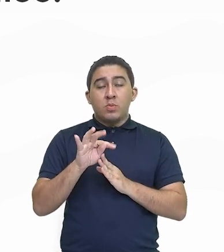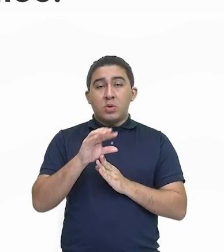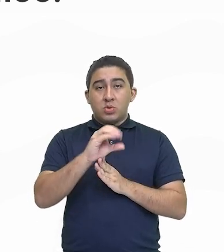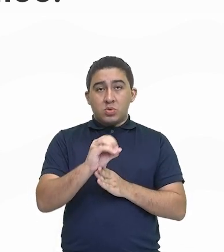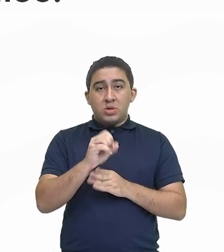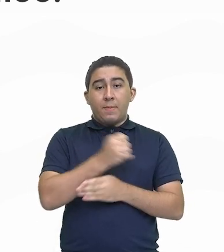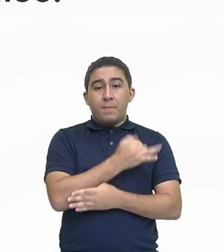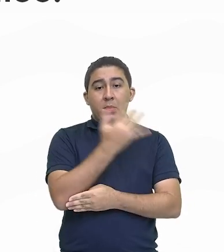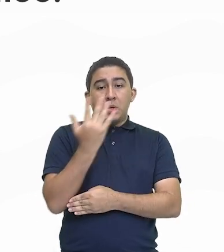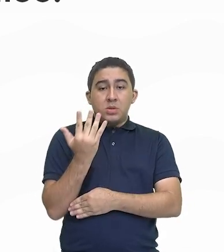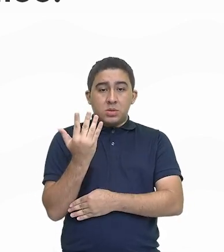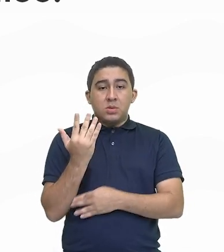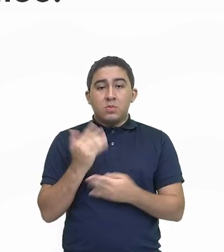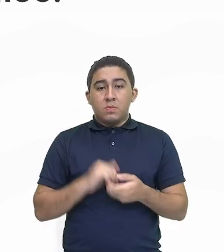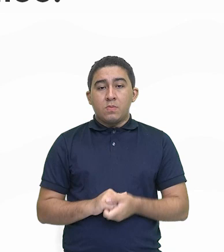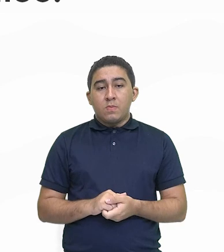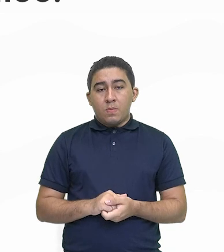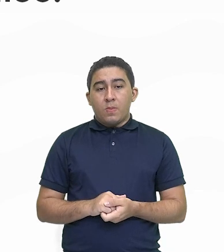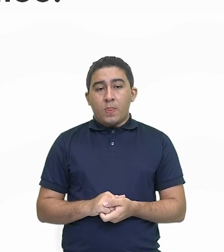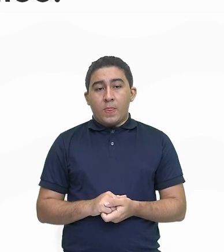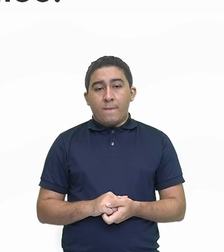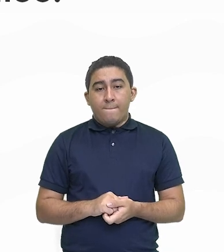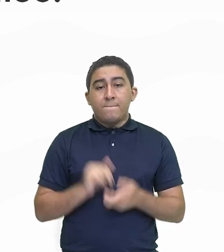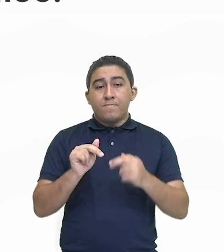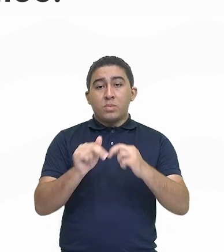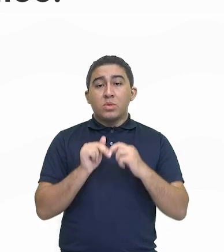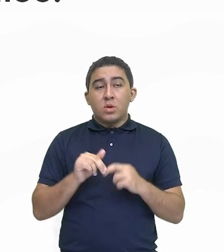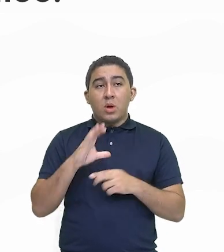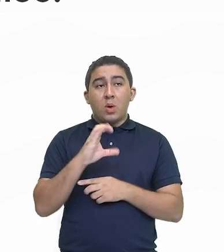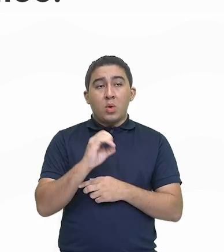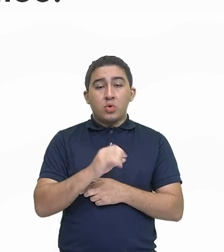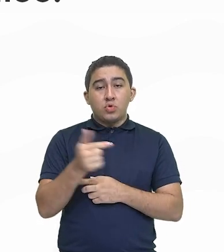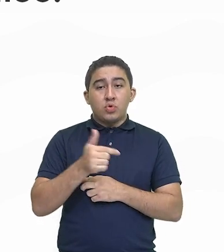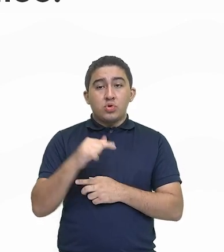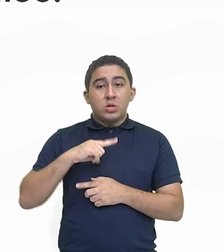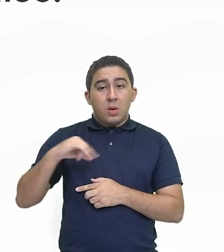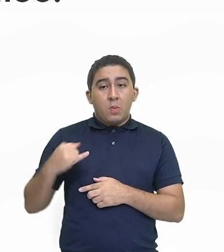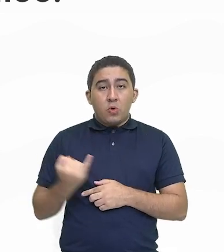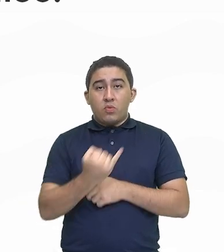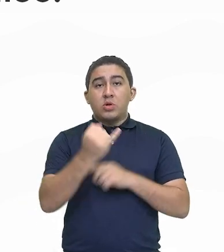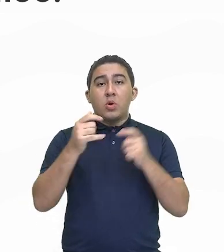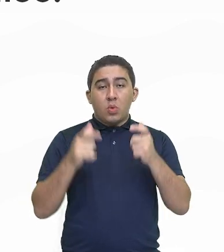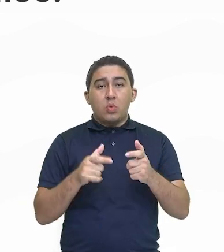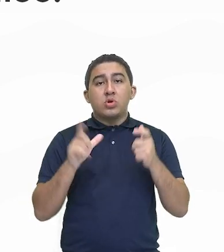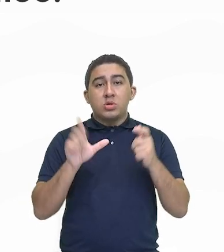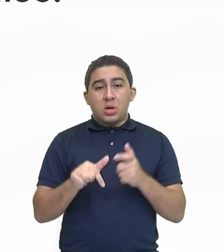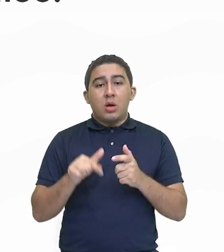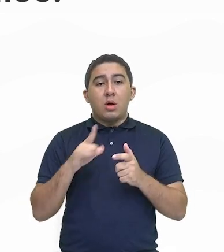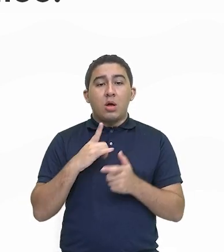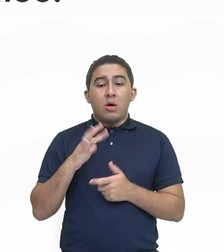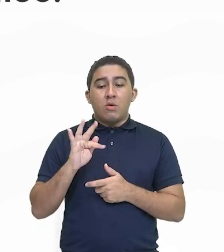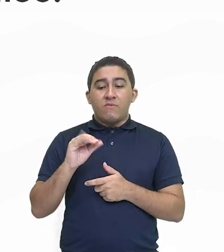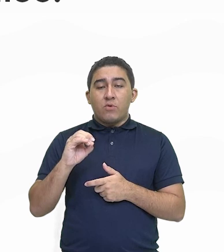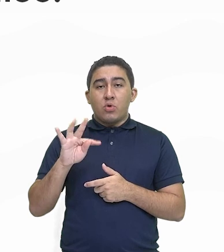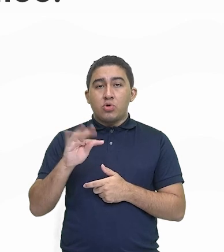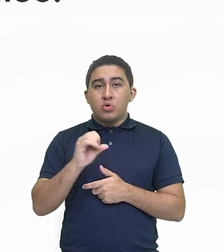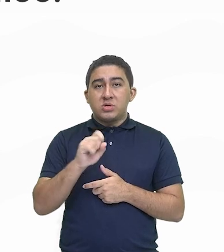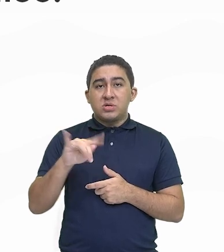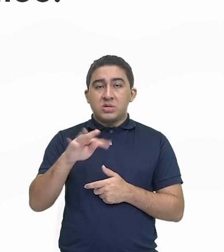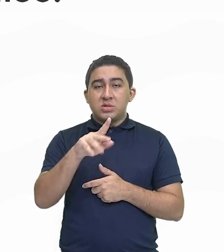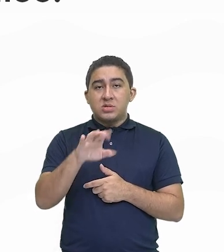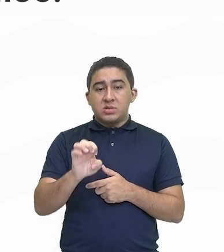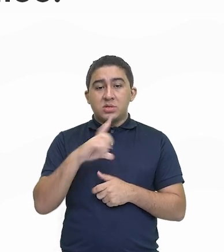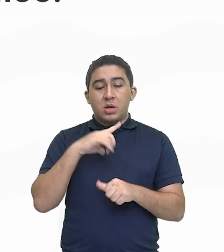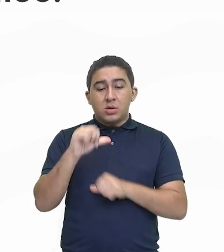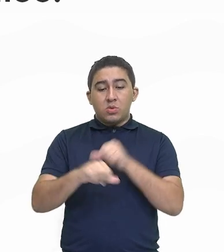planta. Então, é nesse momento que o CO2 ele vai ser aproveitado no processo da fotossíntese e vai ser convertido